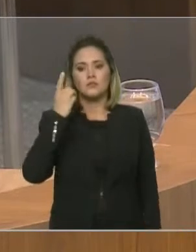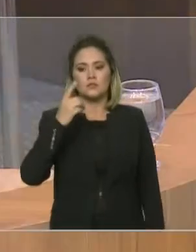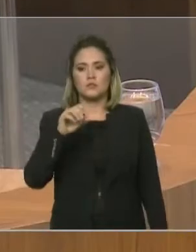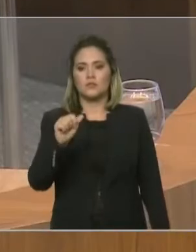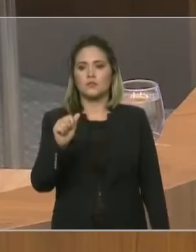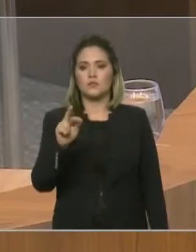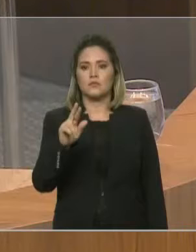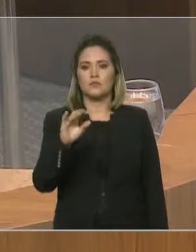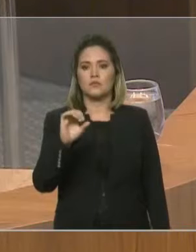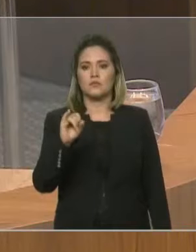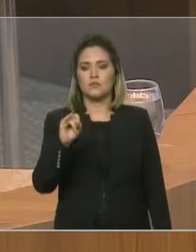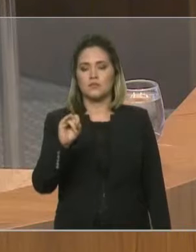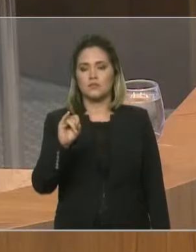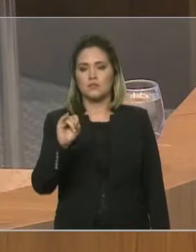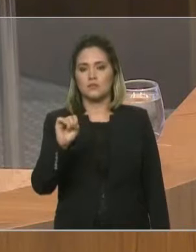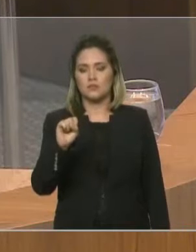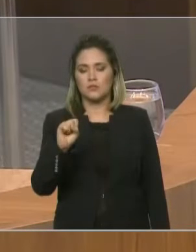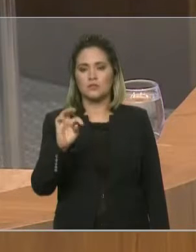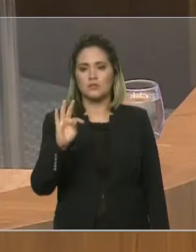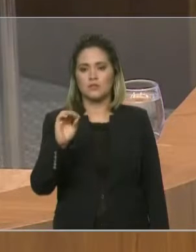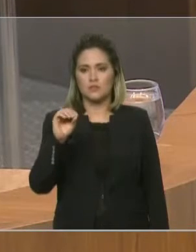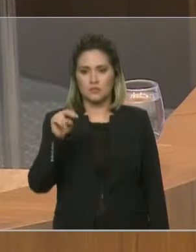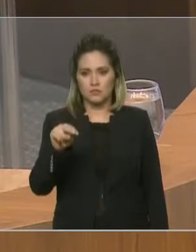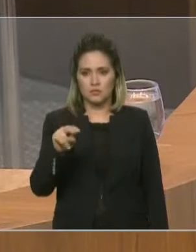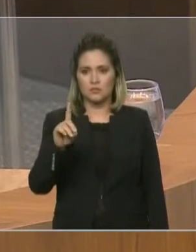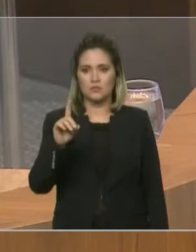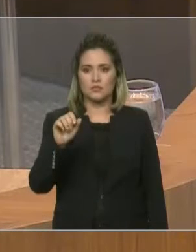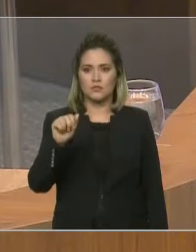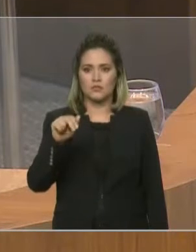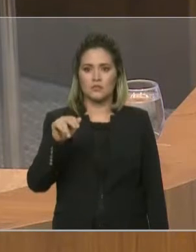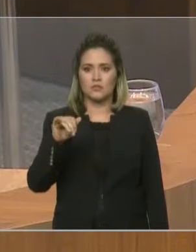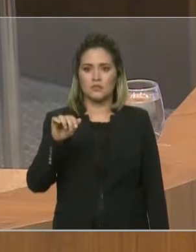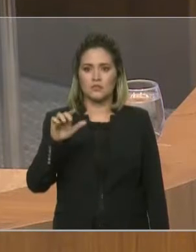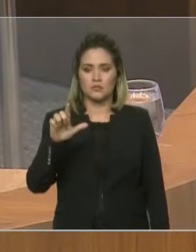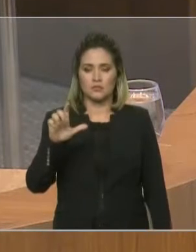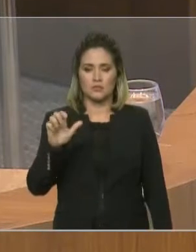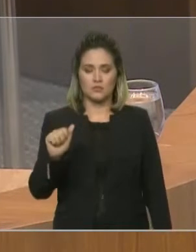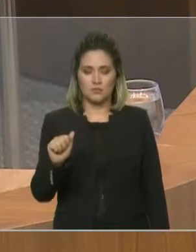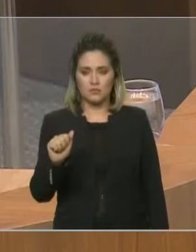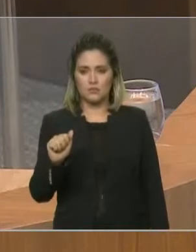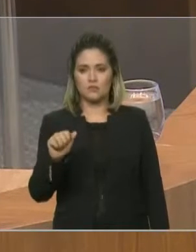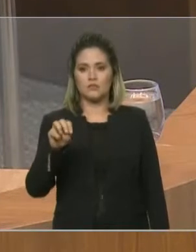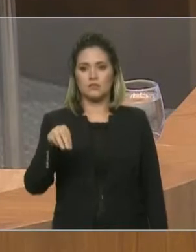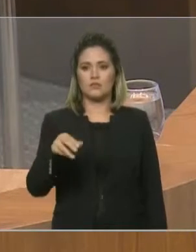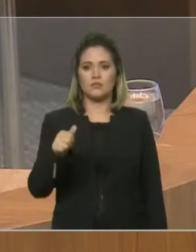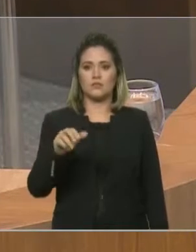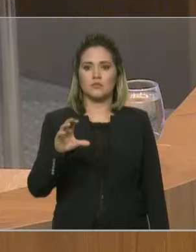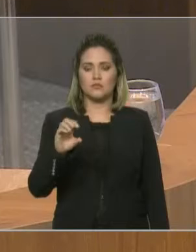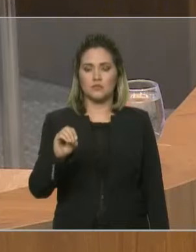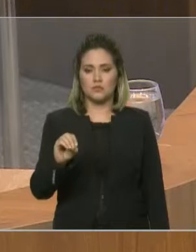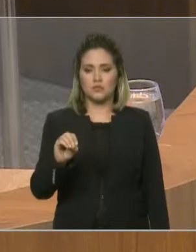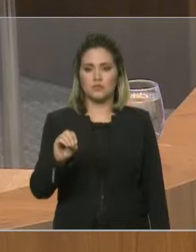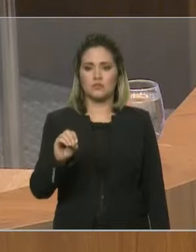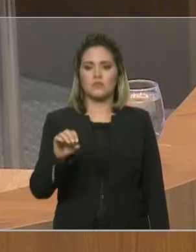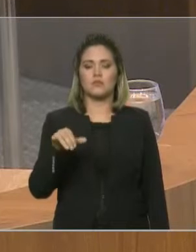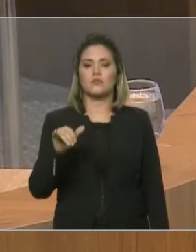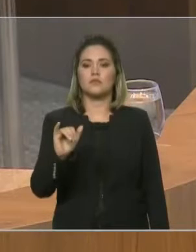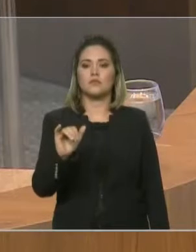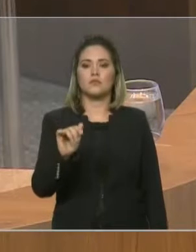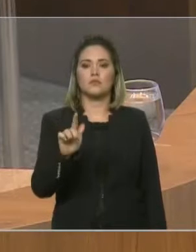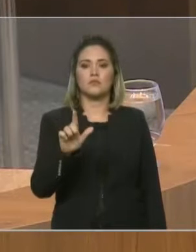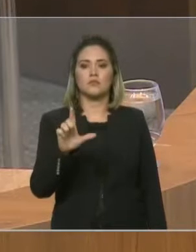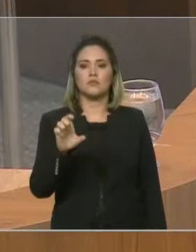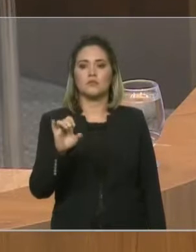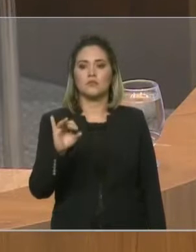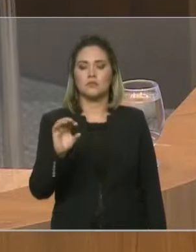Ariston, deputada Daniela Tema, deputado Marco Aurélio, deputado Dr. Iglesio, deputado Zito